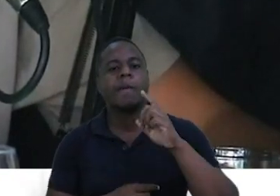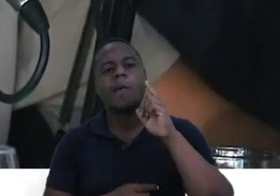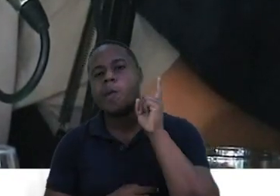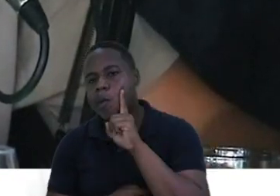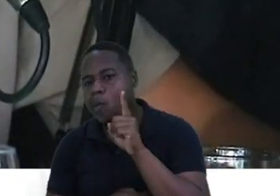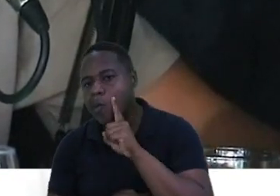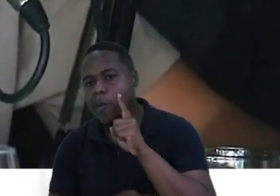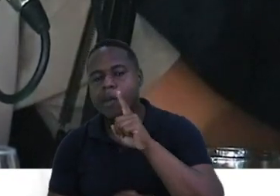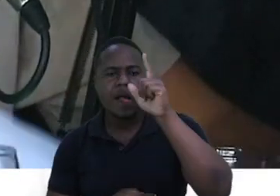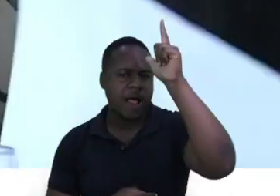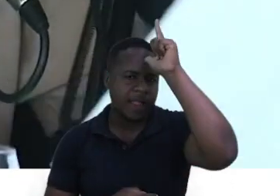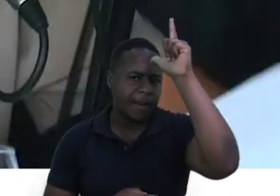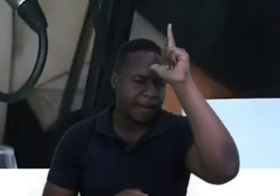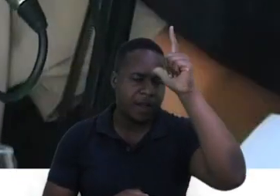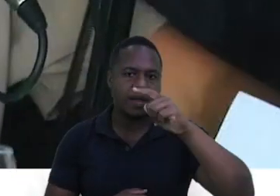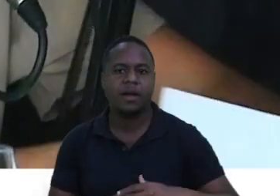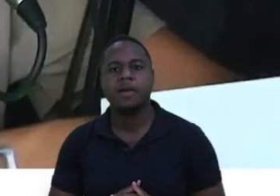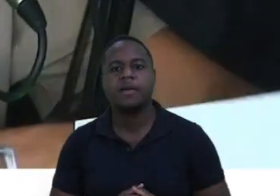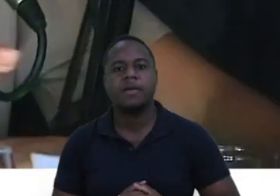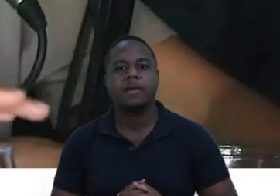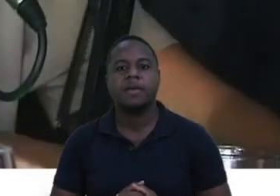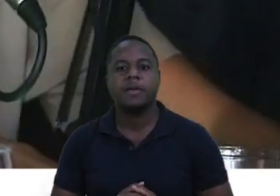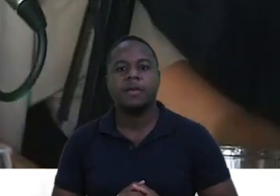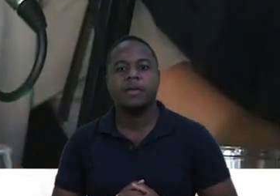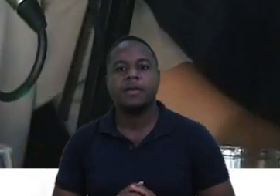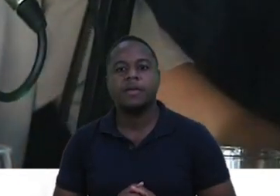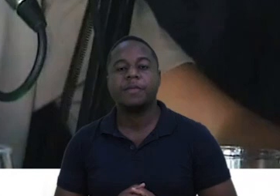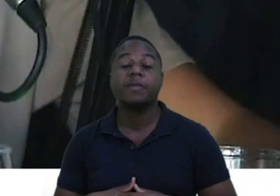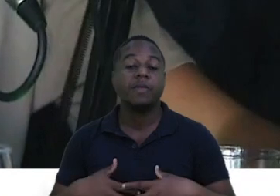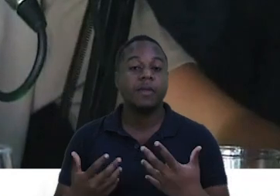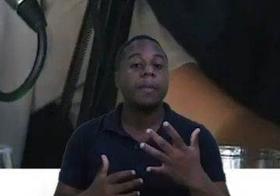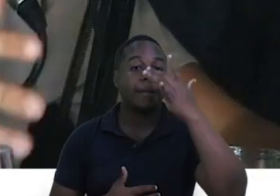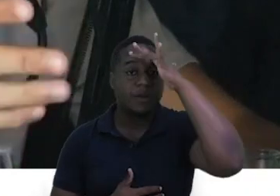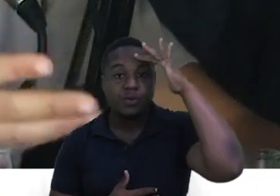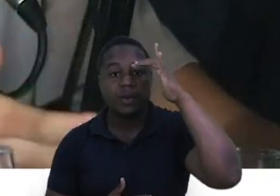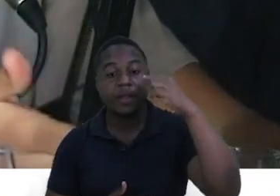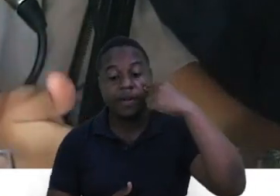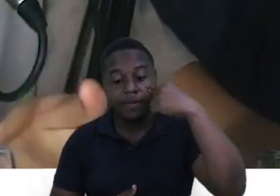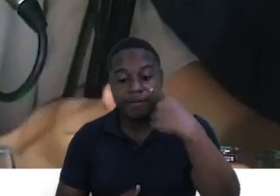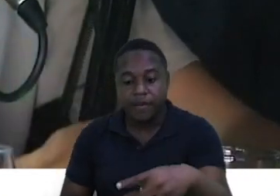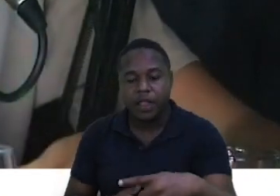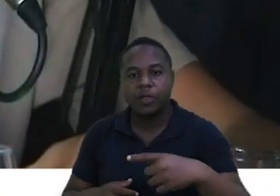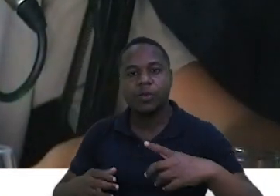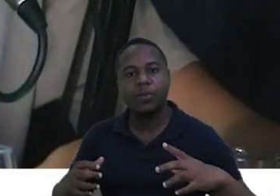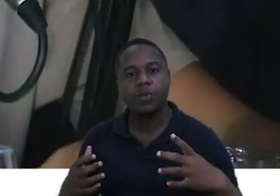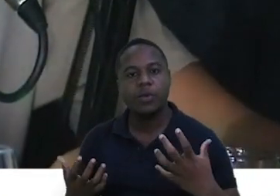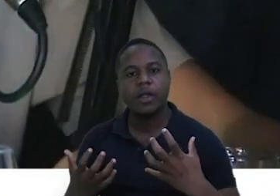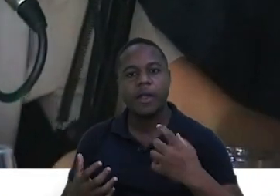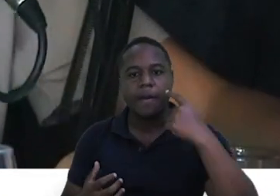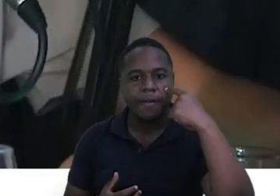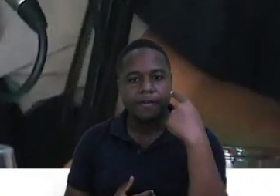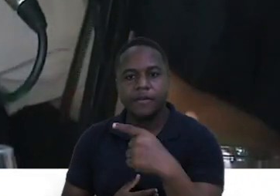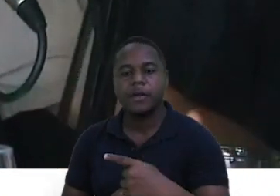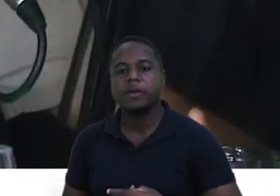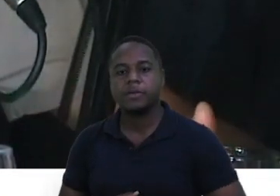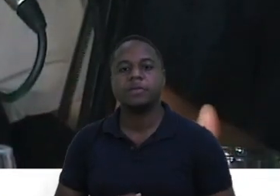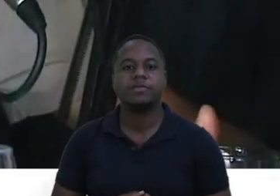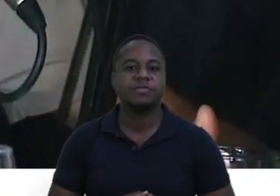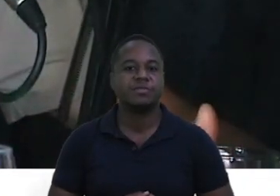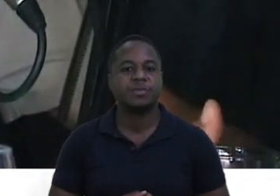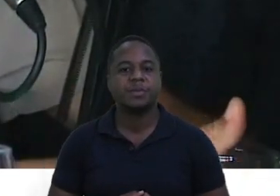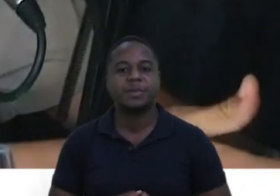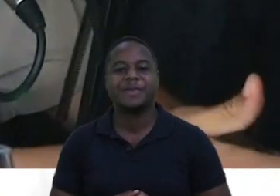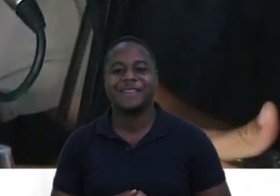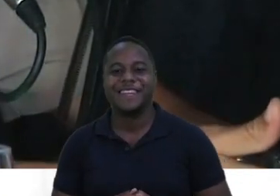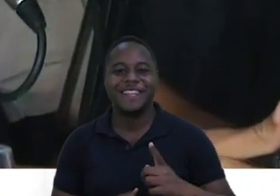Inglaterra, Alemanha. Da Alemanha. Que legal. Então as pessoas estão... É a possibilidade, ainda mais que o Eero multiplica por